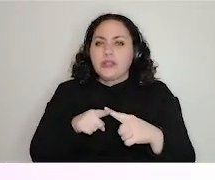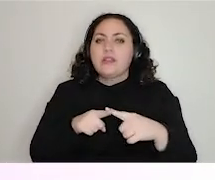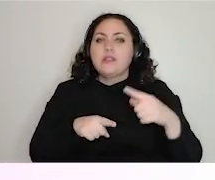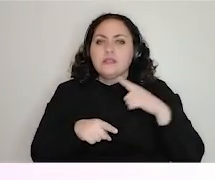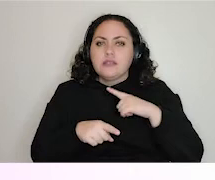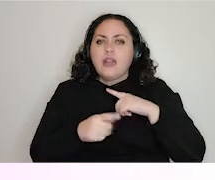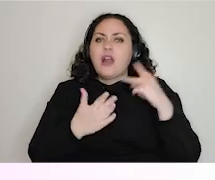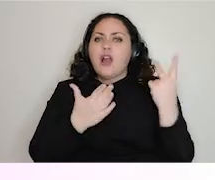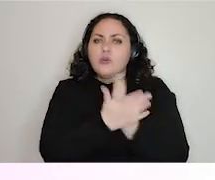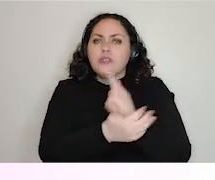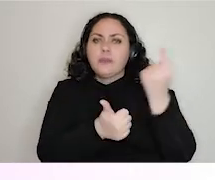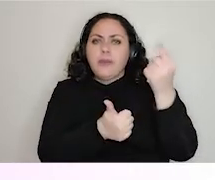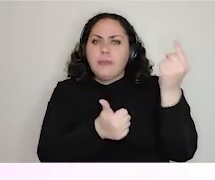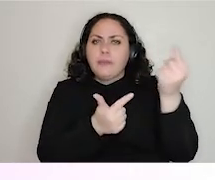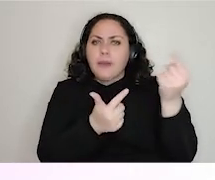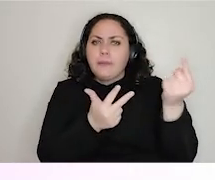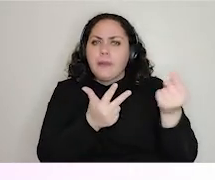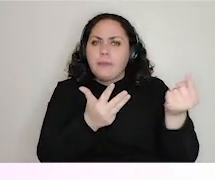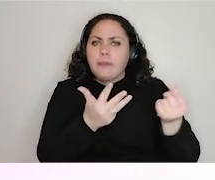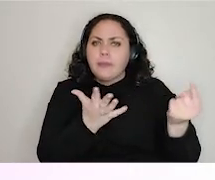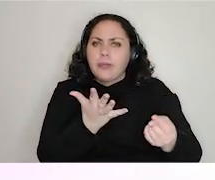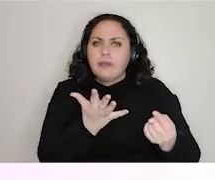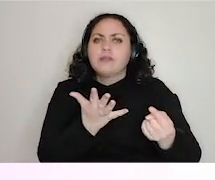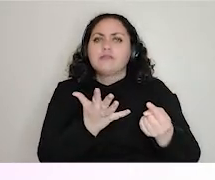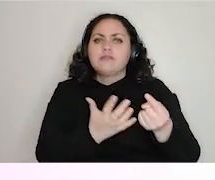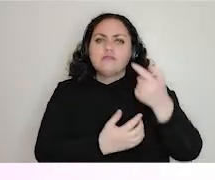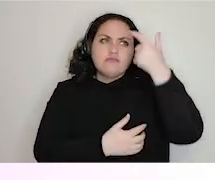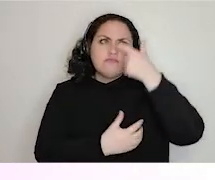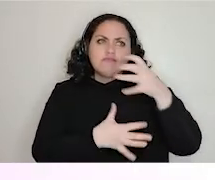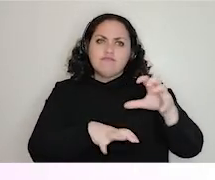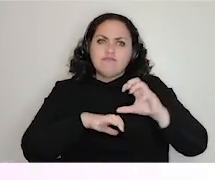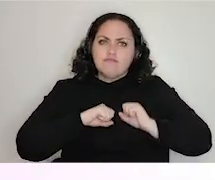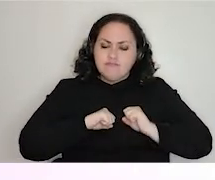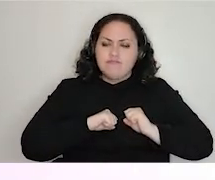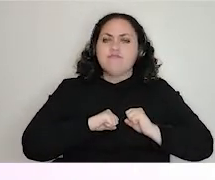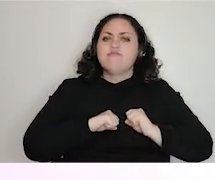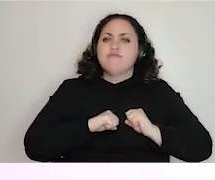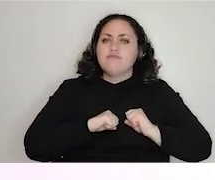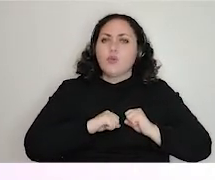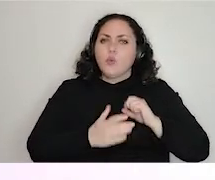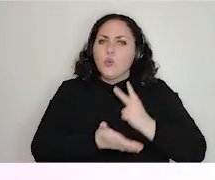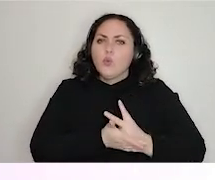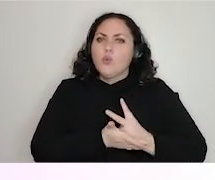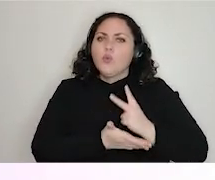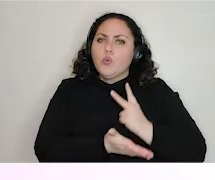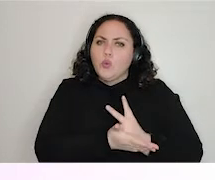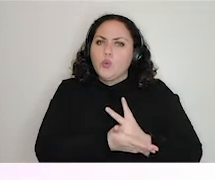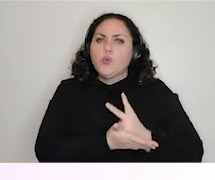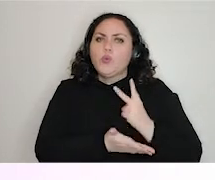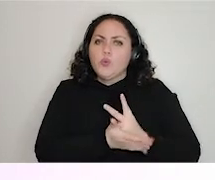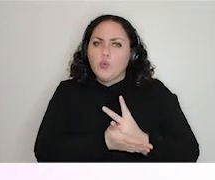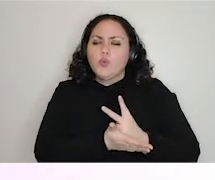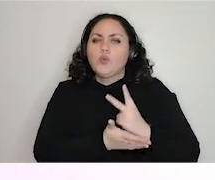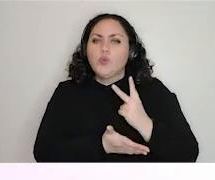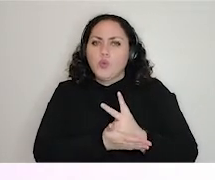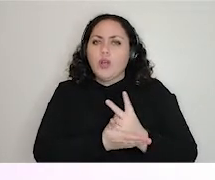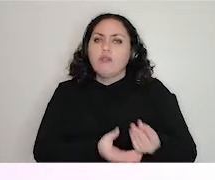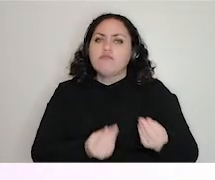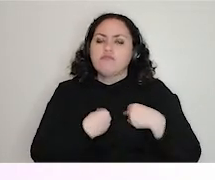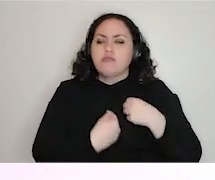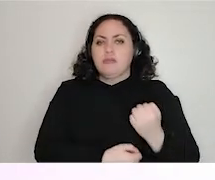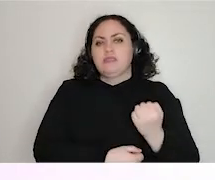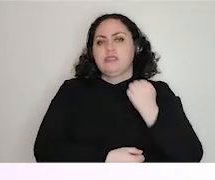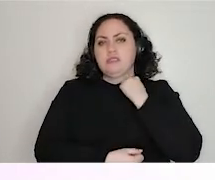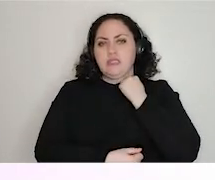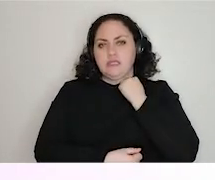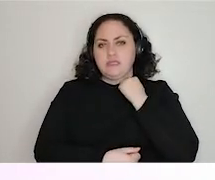uma série de eventos que vão estar atravessando a existência das pessoas, né? E que são contínuos, e